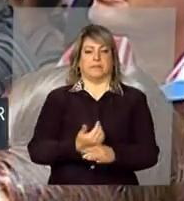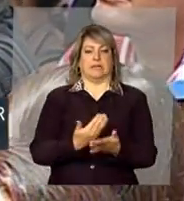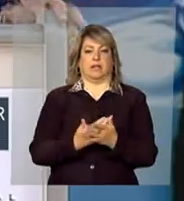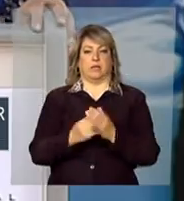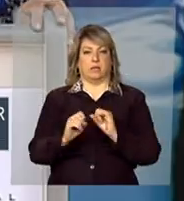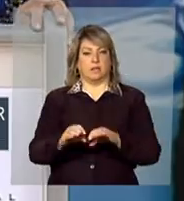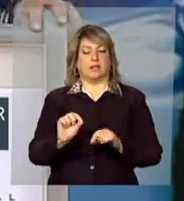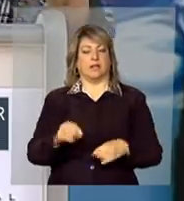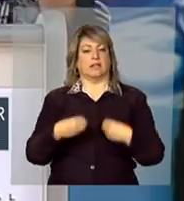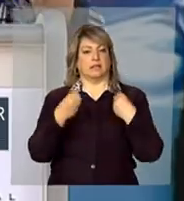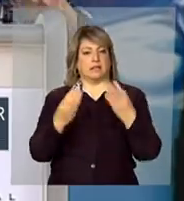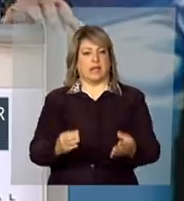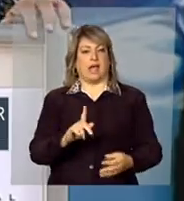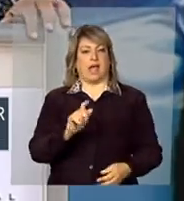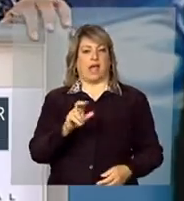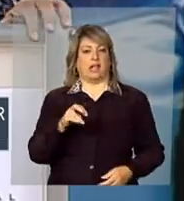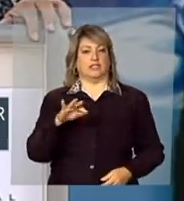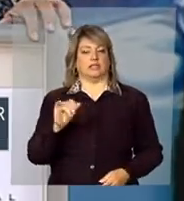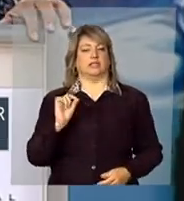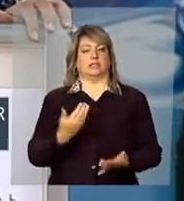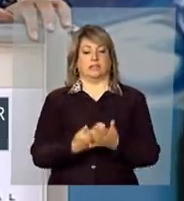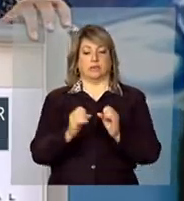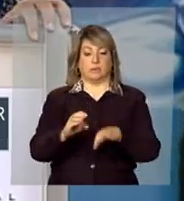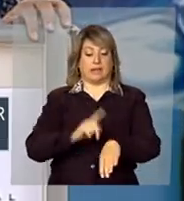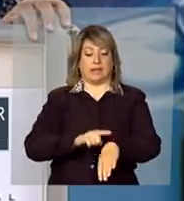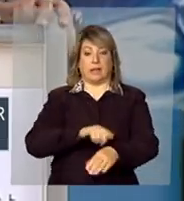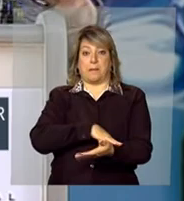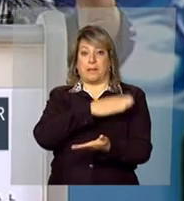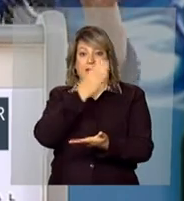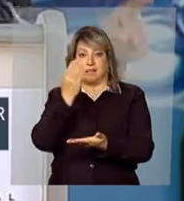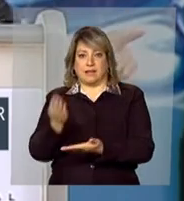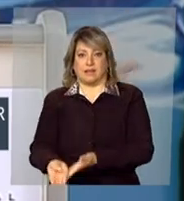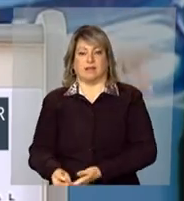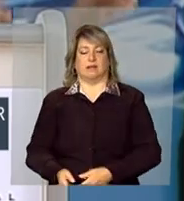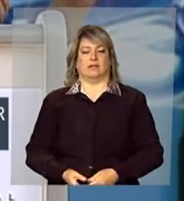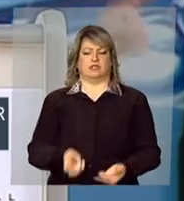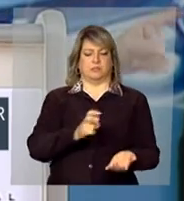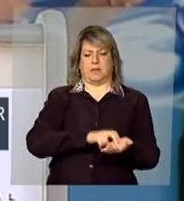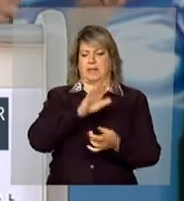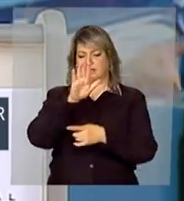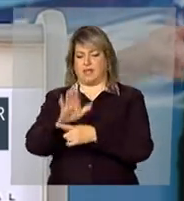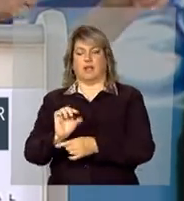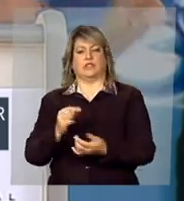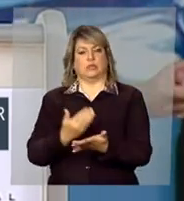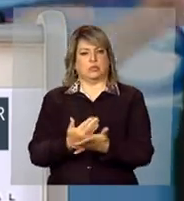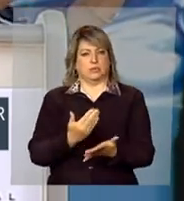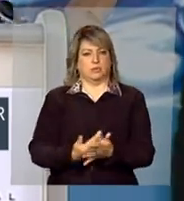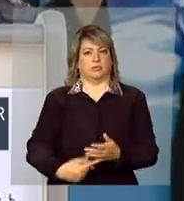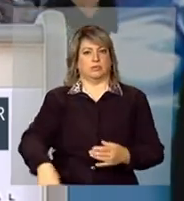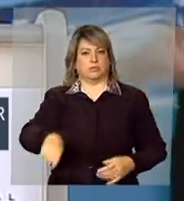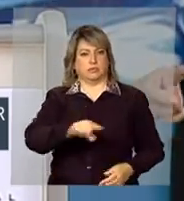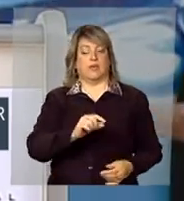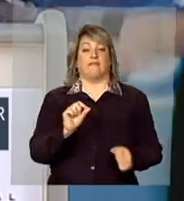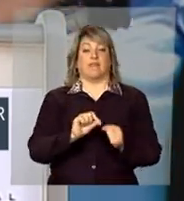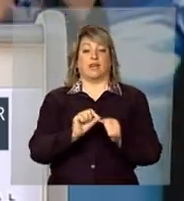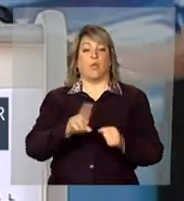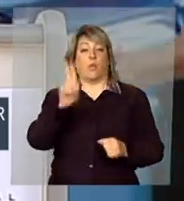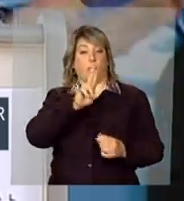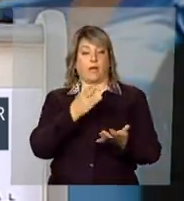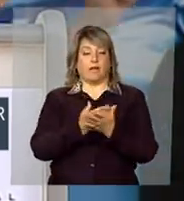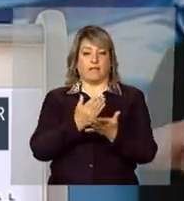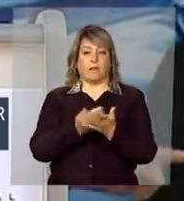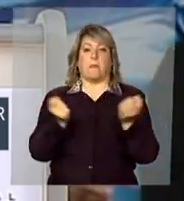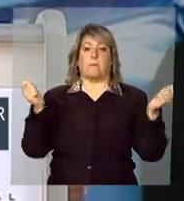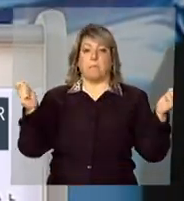de garantir educação em tempo integral, de garantir que aqueles que queiram fazer a universidade